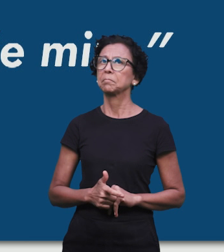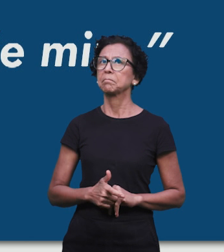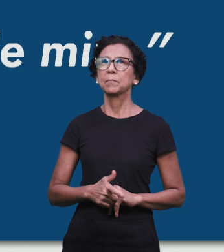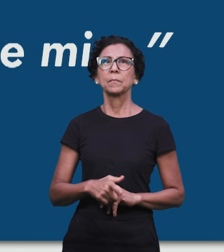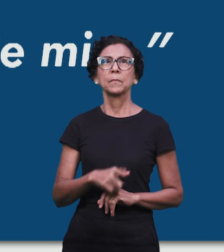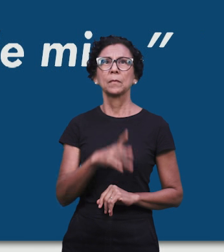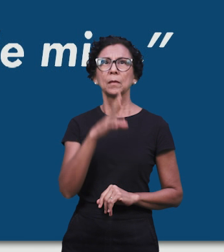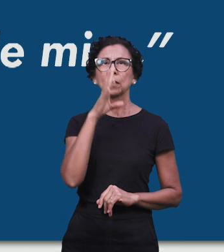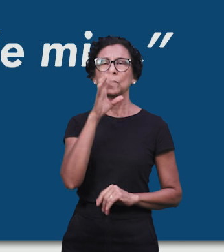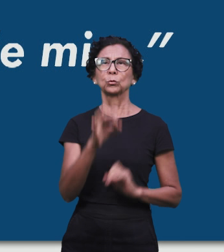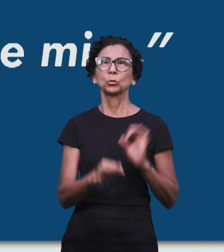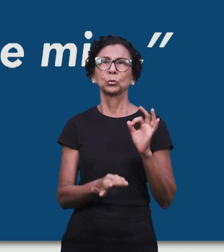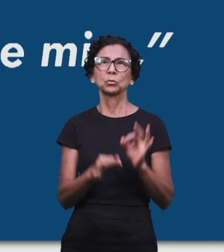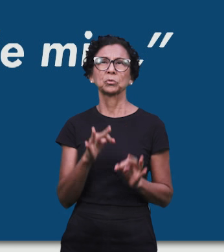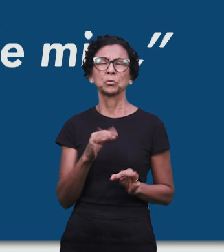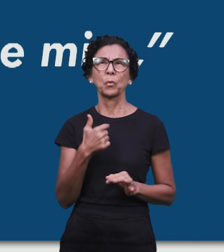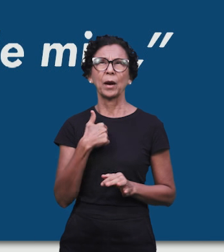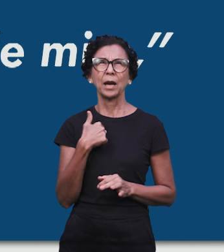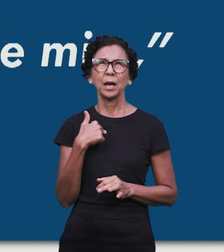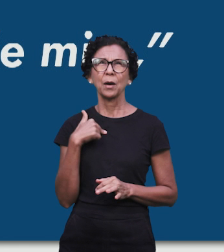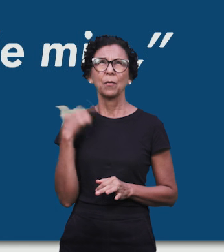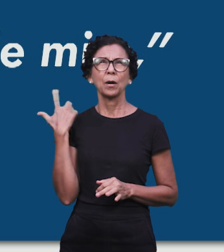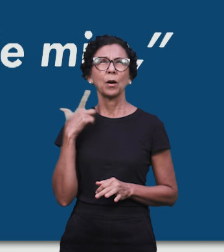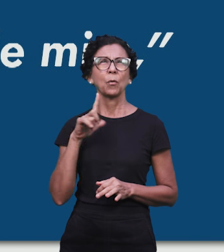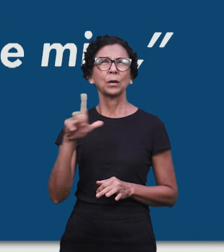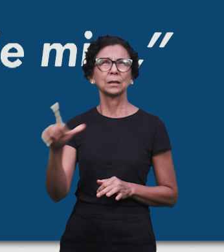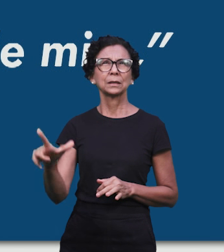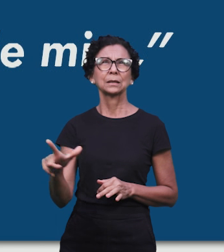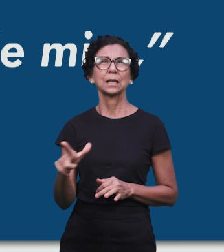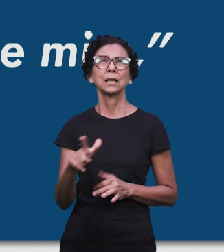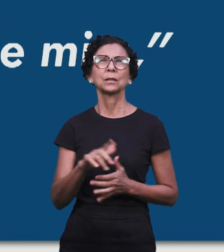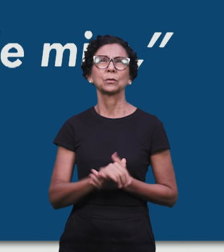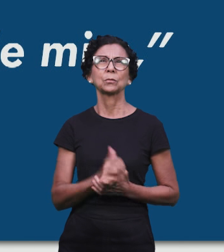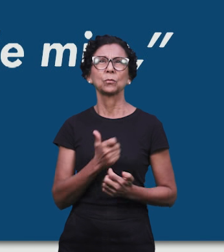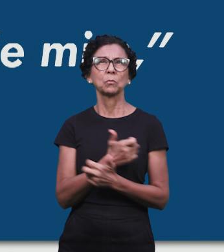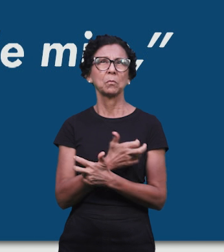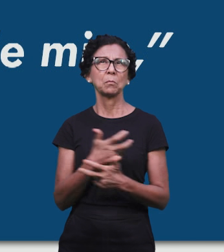haja alcançado, mas uma coisa faço,